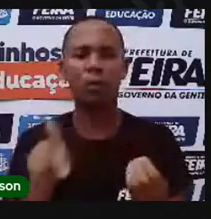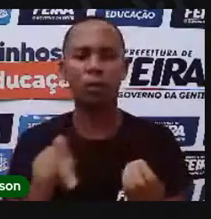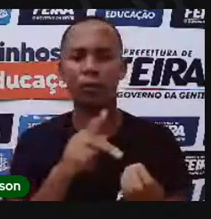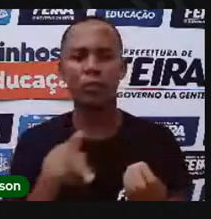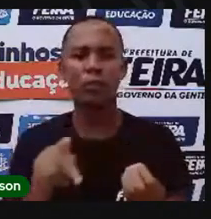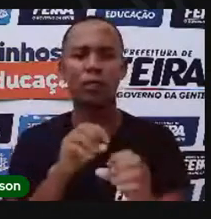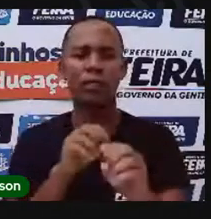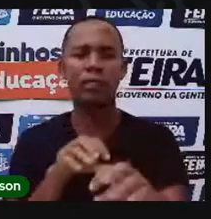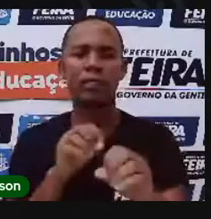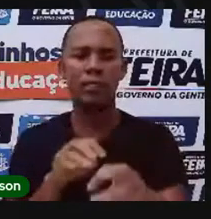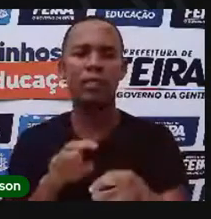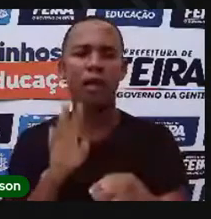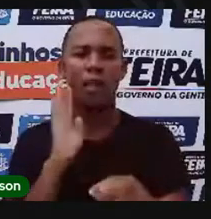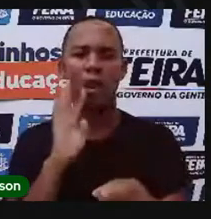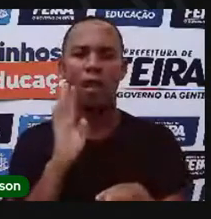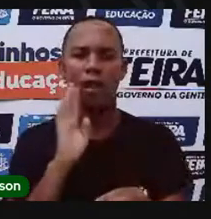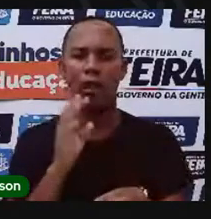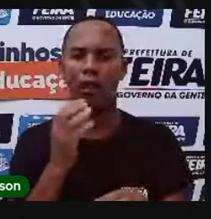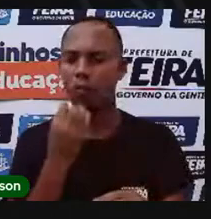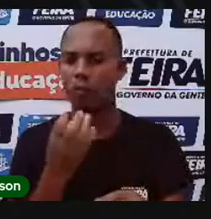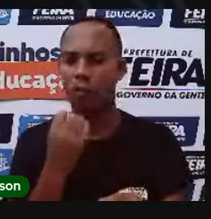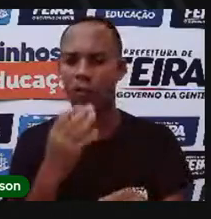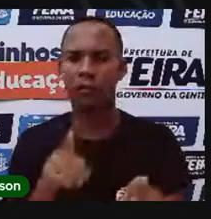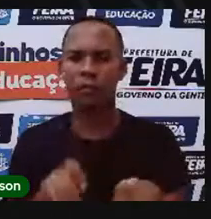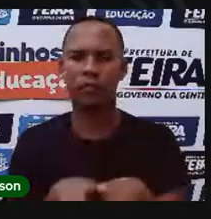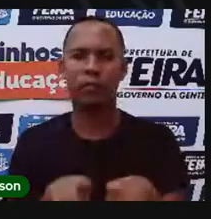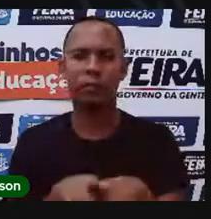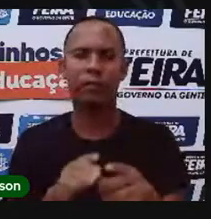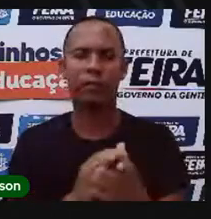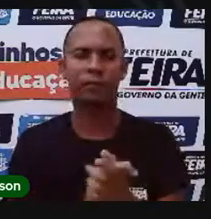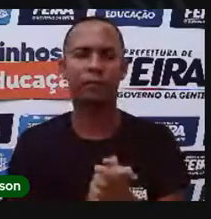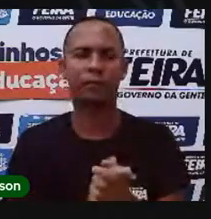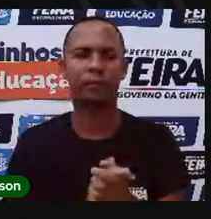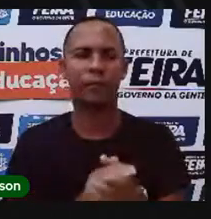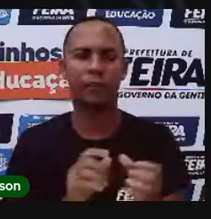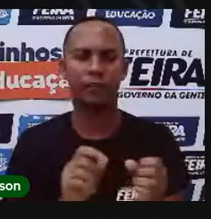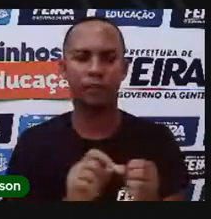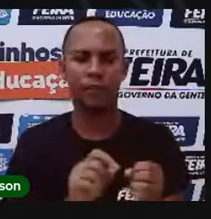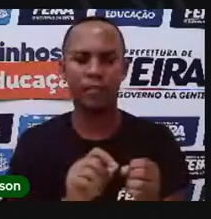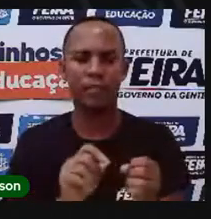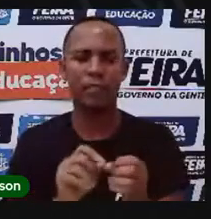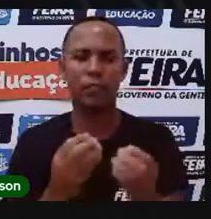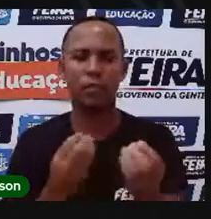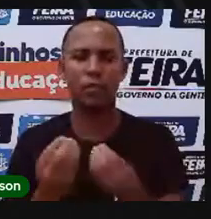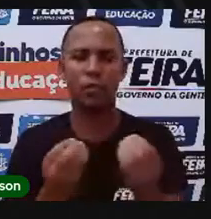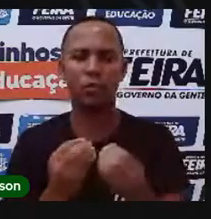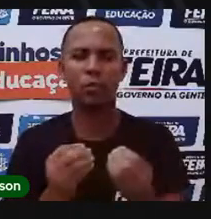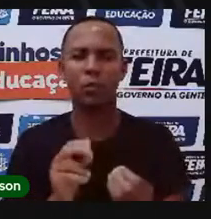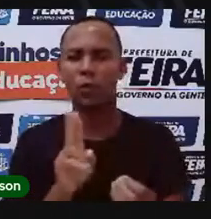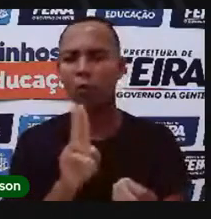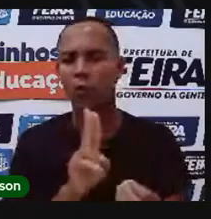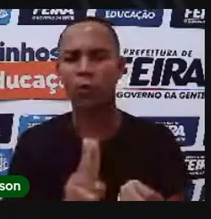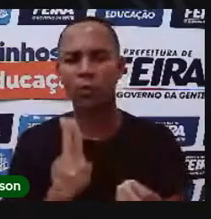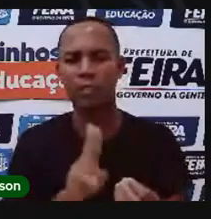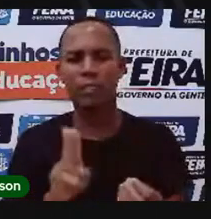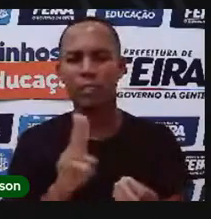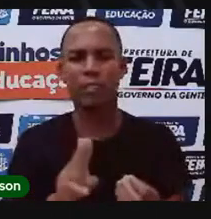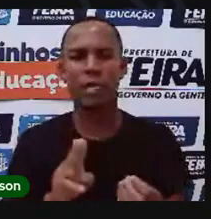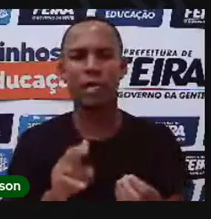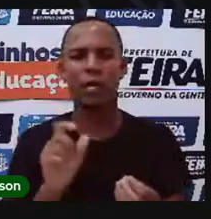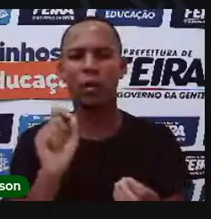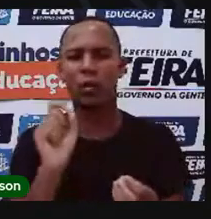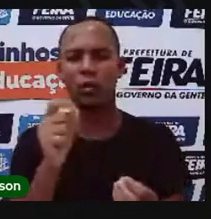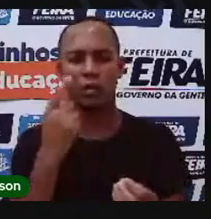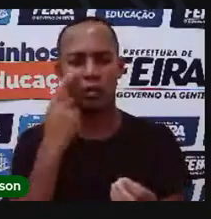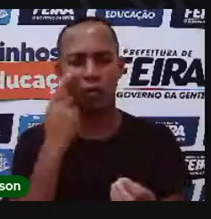coisa maravilhosa e que vocês podem fazer aí de casa. Vocês vão fazer xilogravura utilizando isopor. Mas é